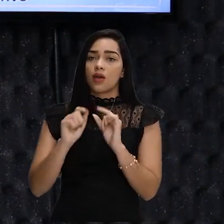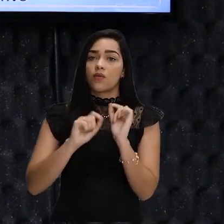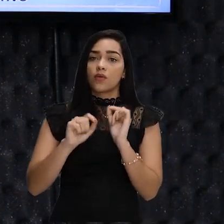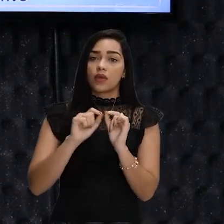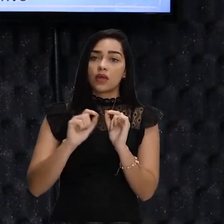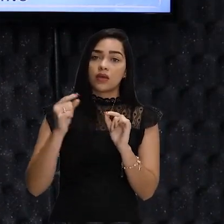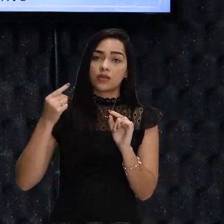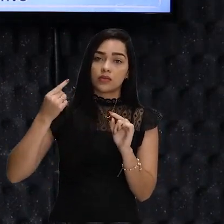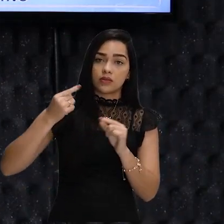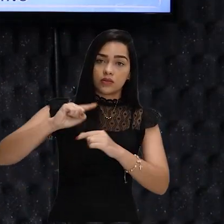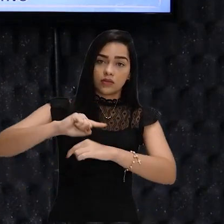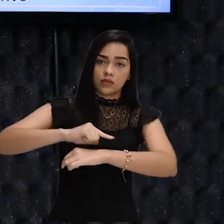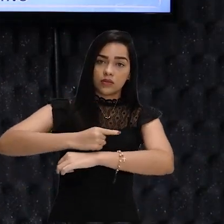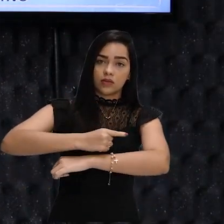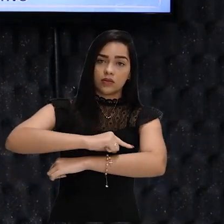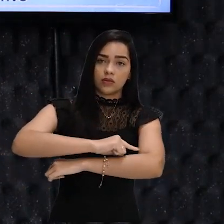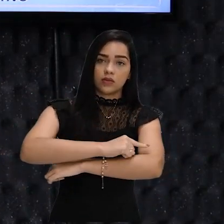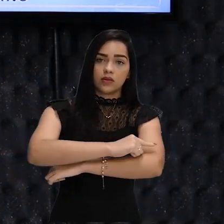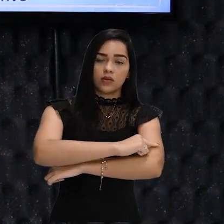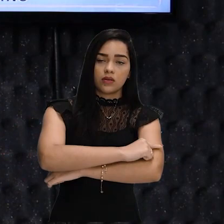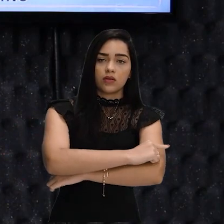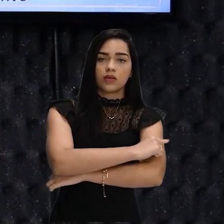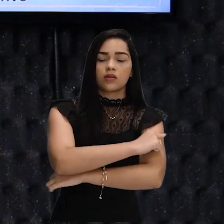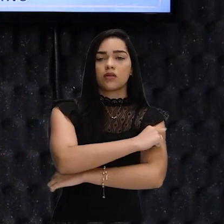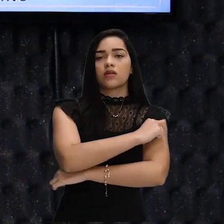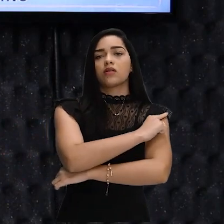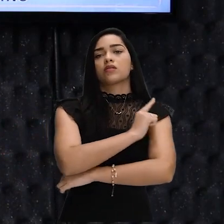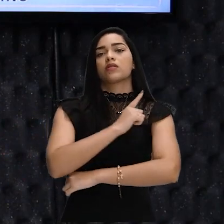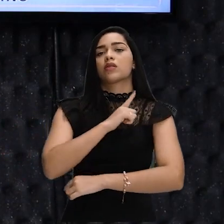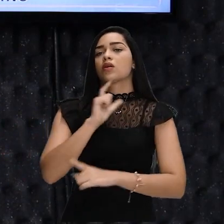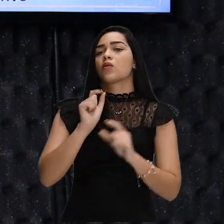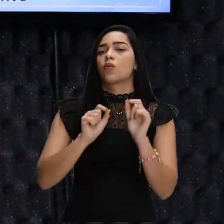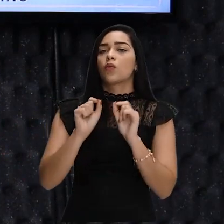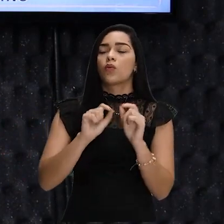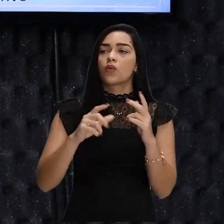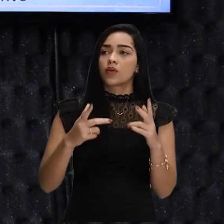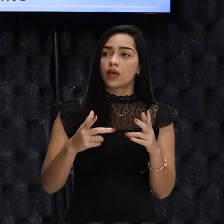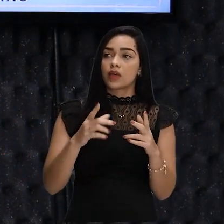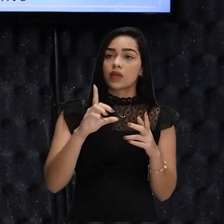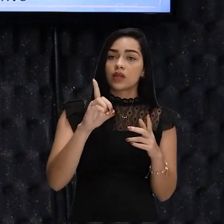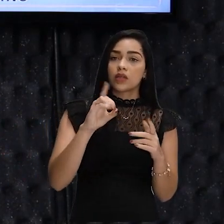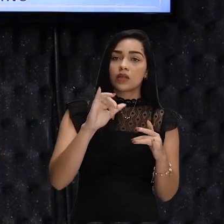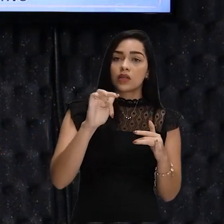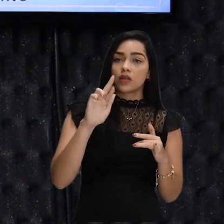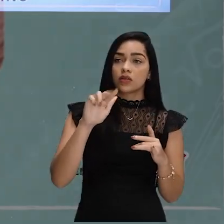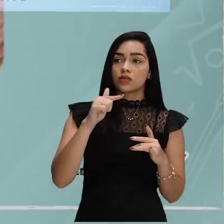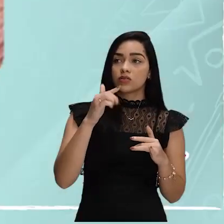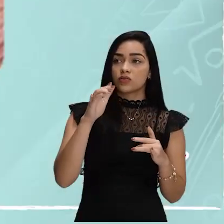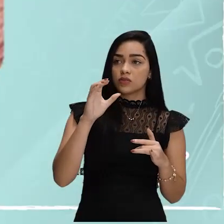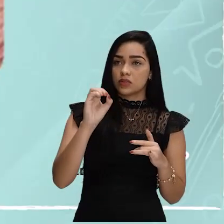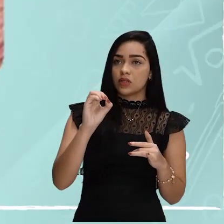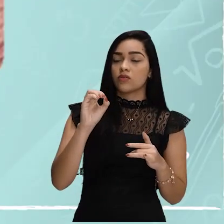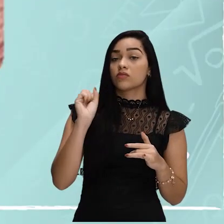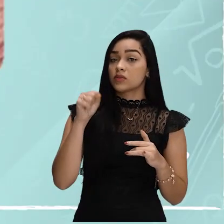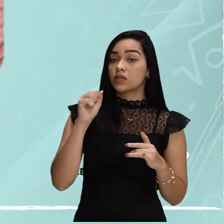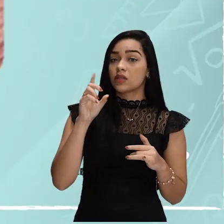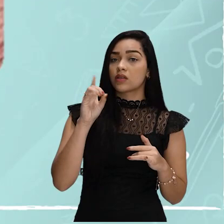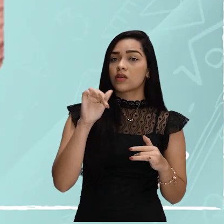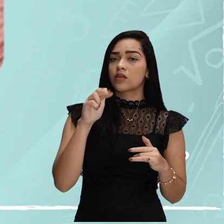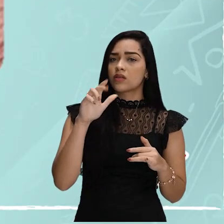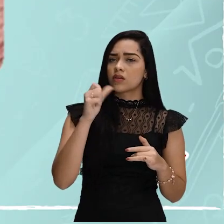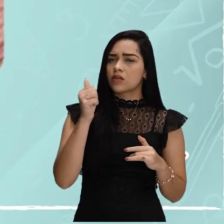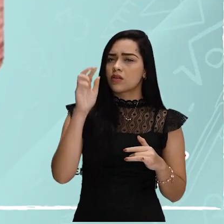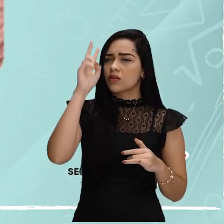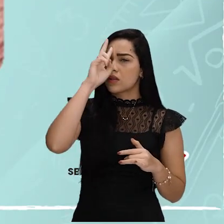vão chegar até as células epiteliais por meio de difusão. Difusão. Vamos